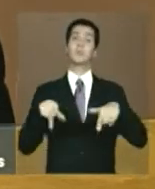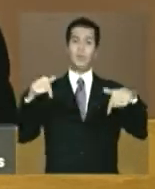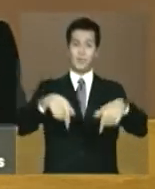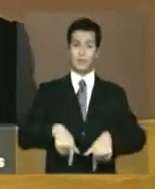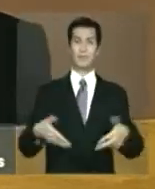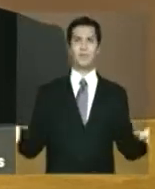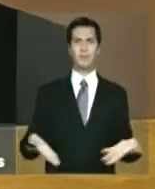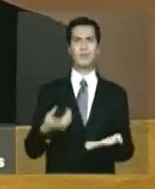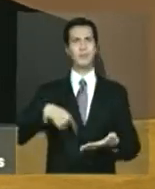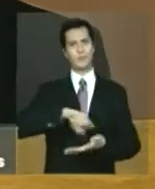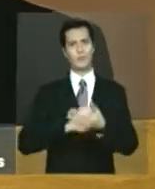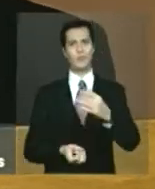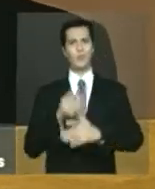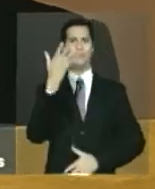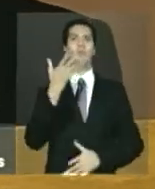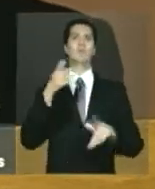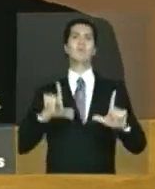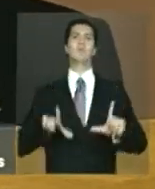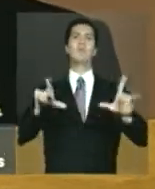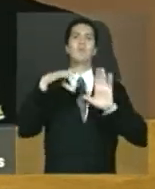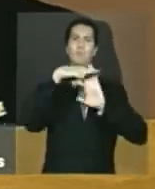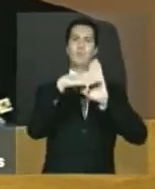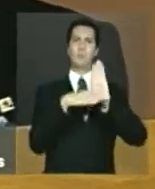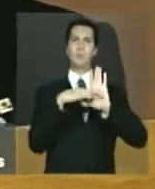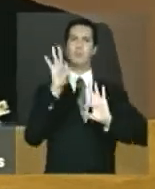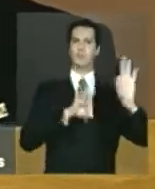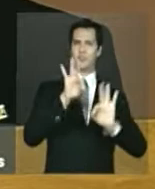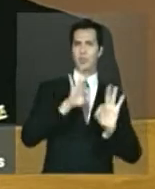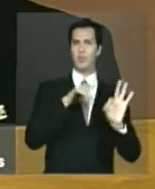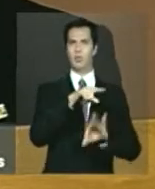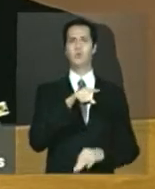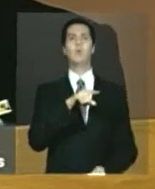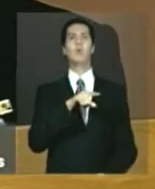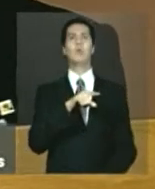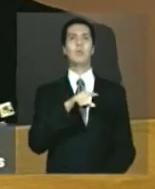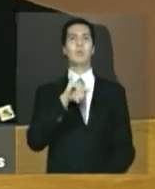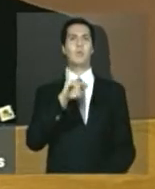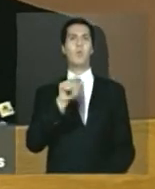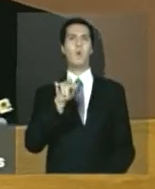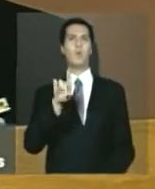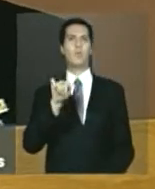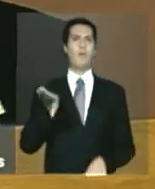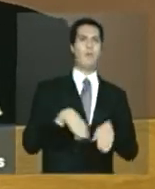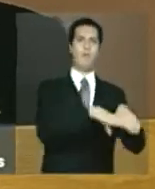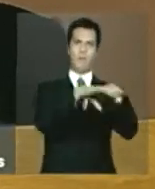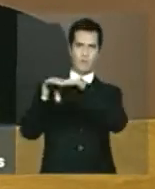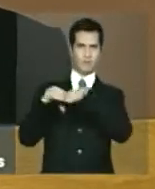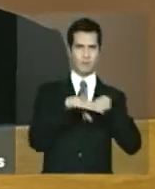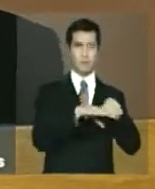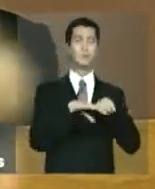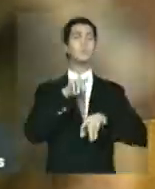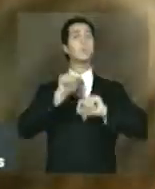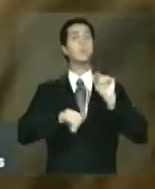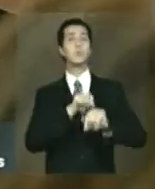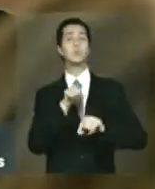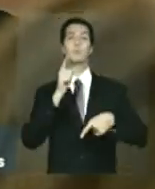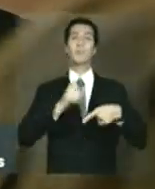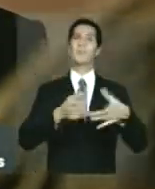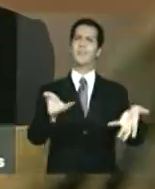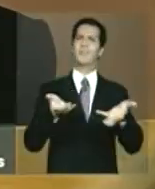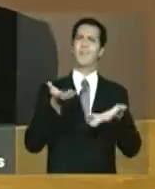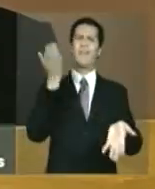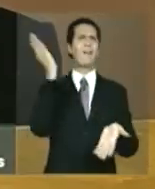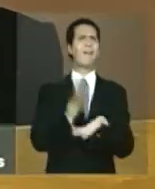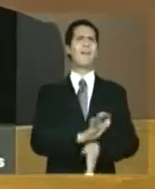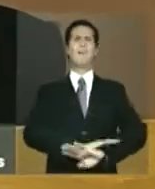romper esse paradigma para quebrar esse paradigma do preconceito e da discriminação e dos assédios no